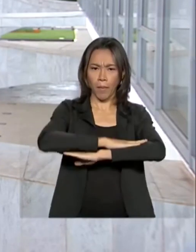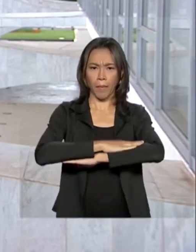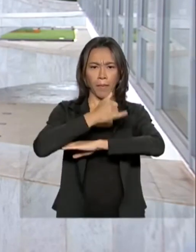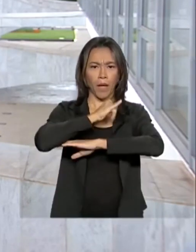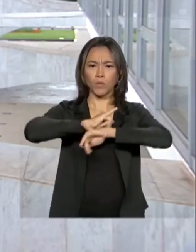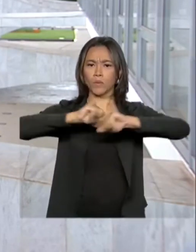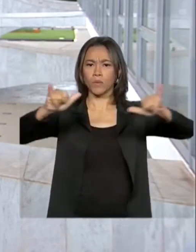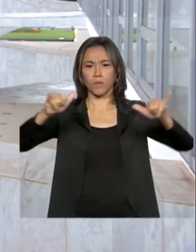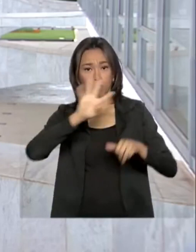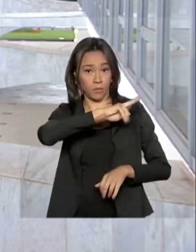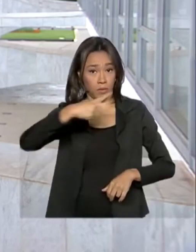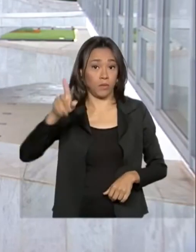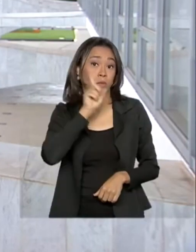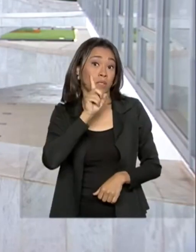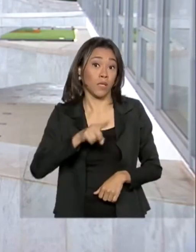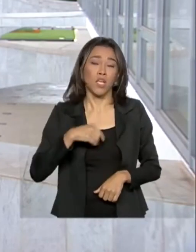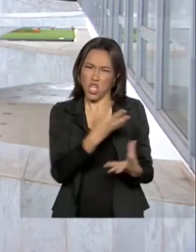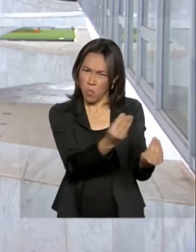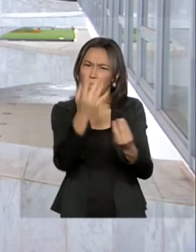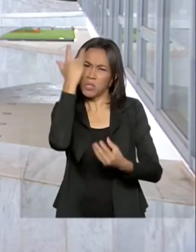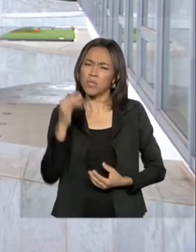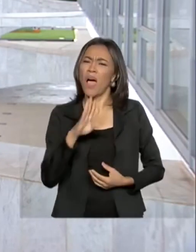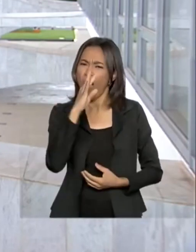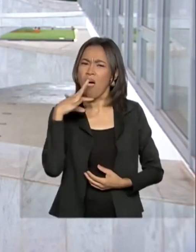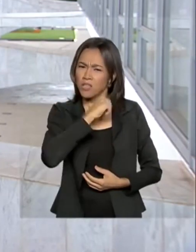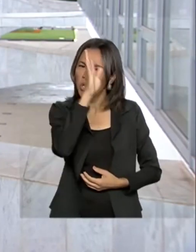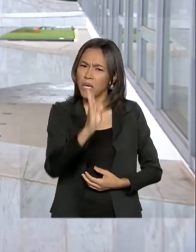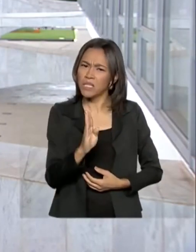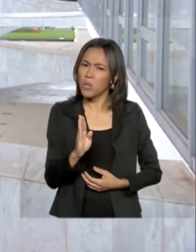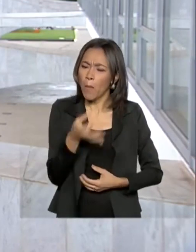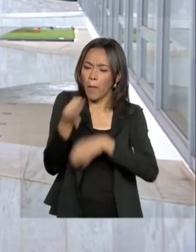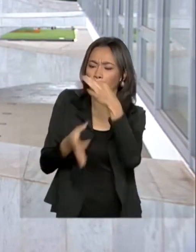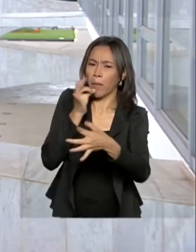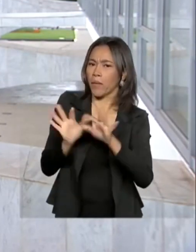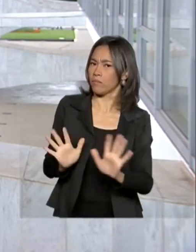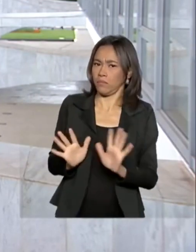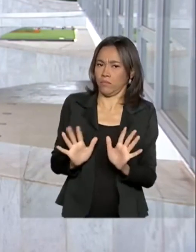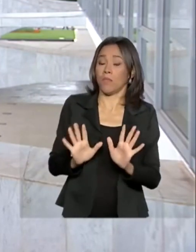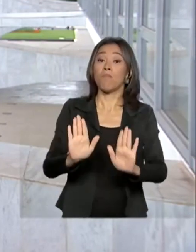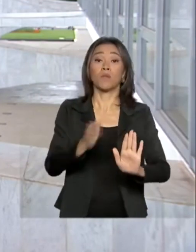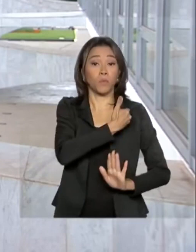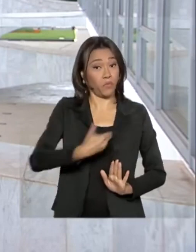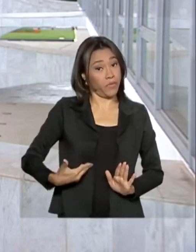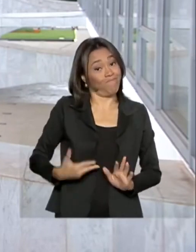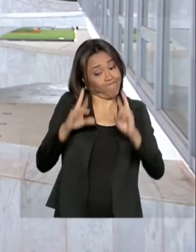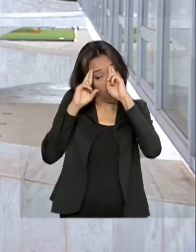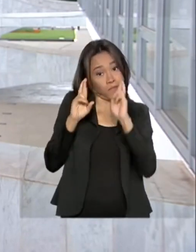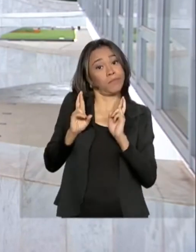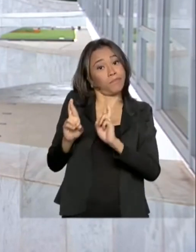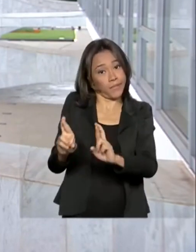ao vivo que muita gente acha que o Brasil deveria se omitir nessa questão, mas que o governo se posiciona respeitando